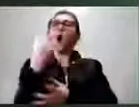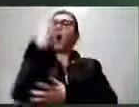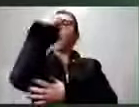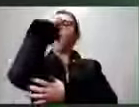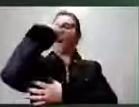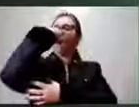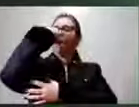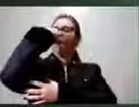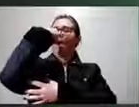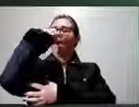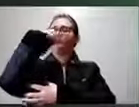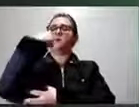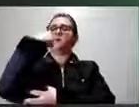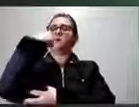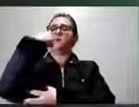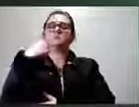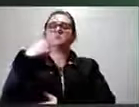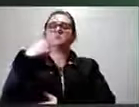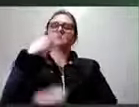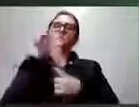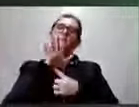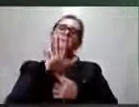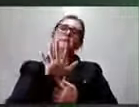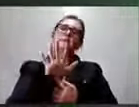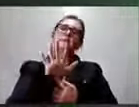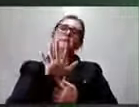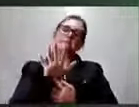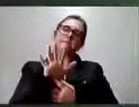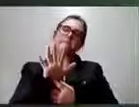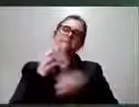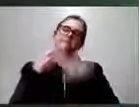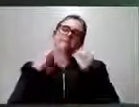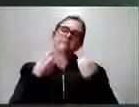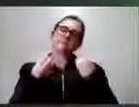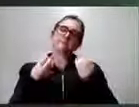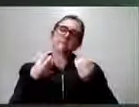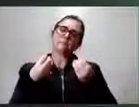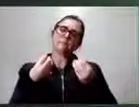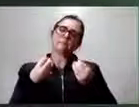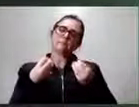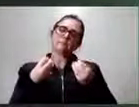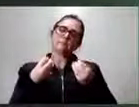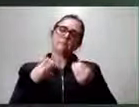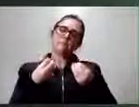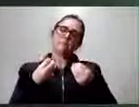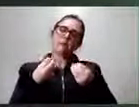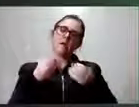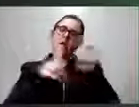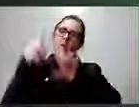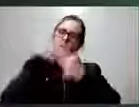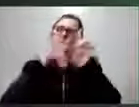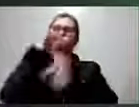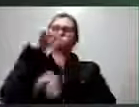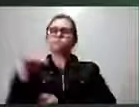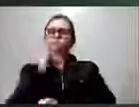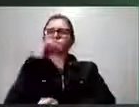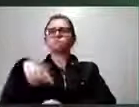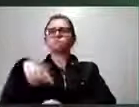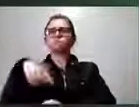orotraqueal. Isso eu quero apresentar como uma questão importante do que nós